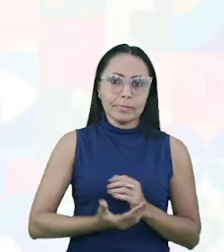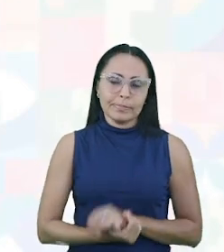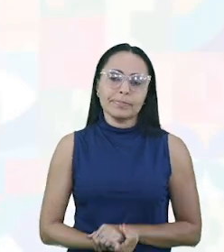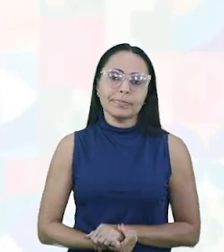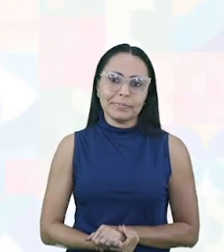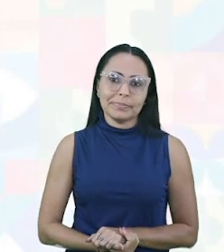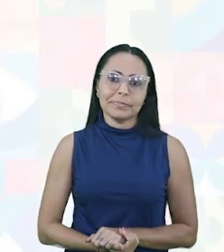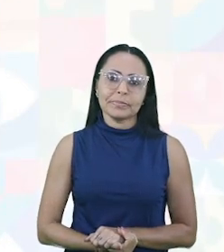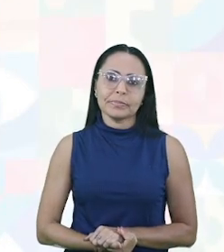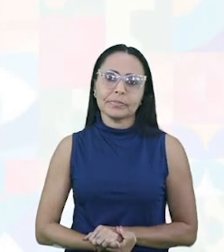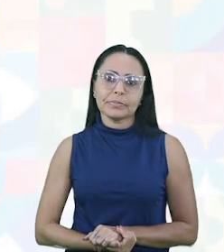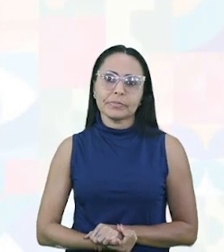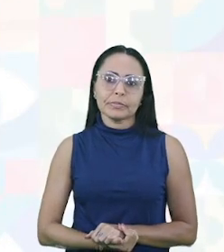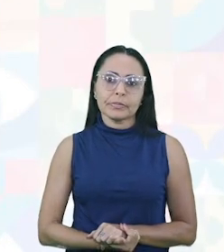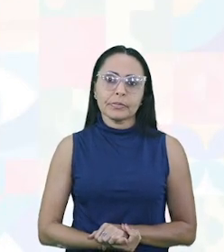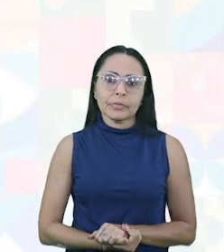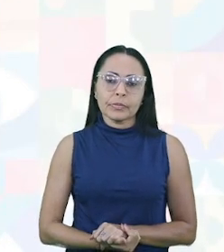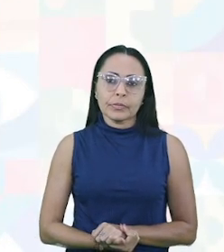ilustrações autorais.